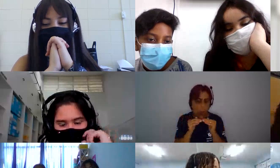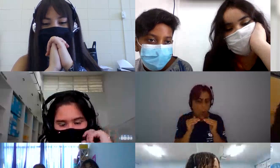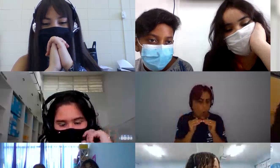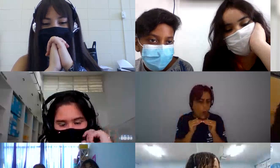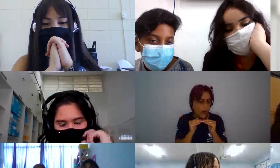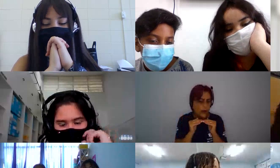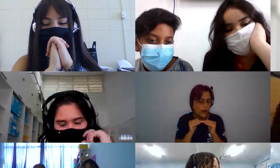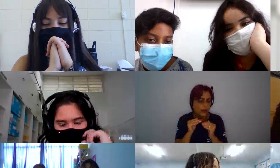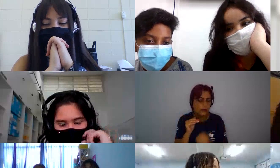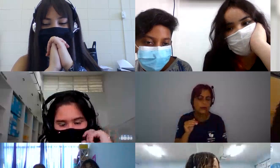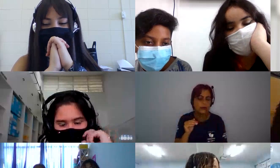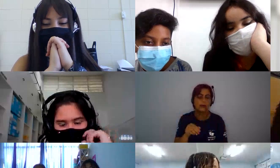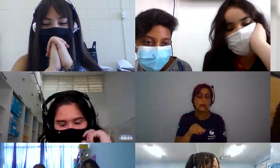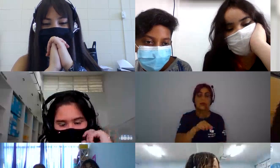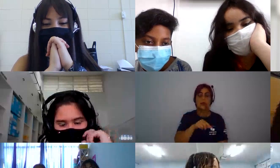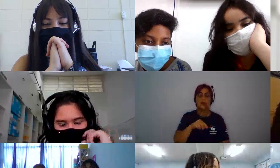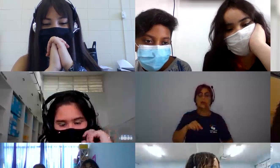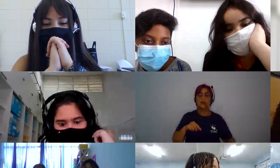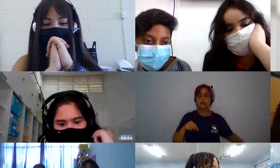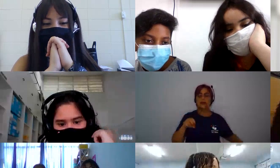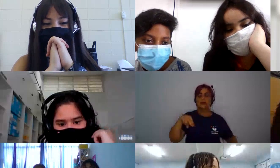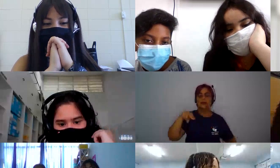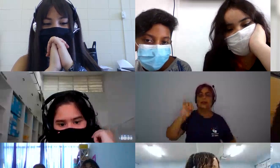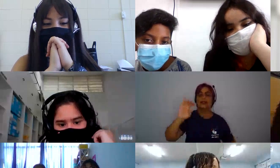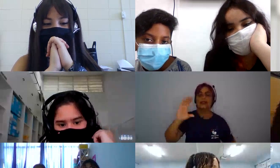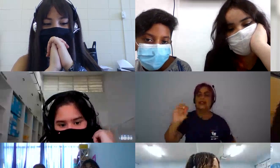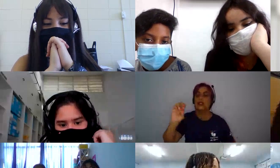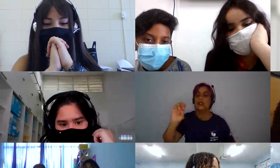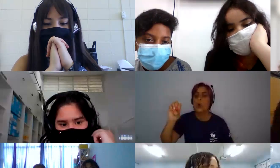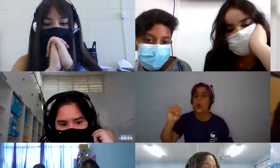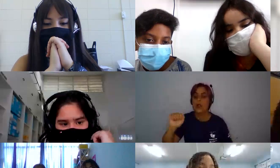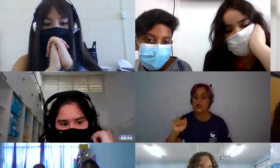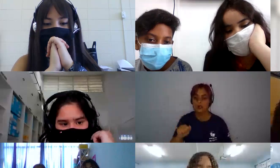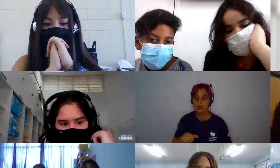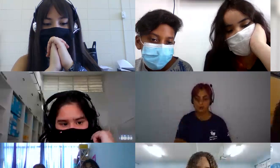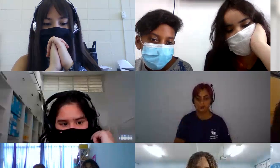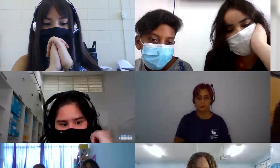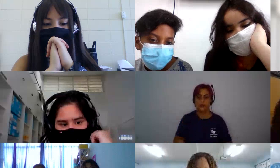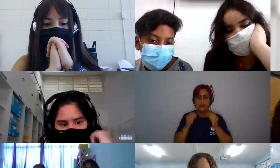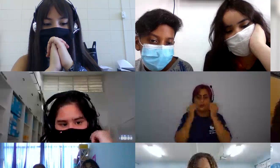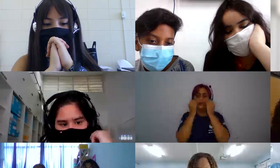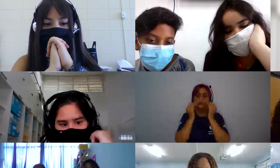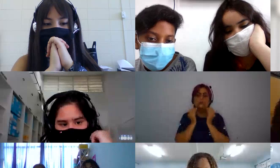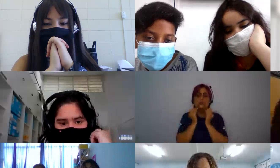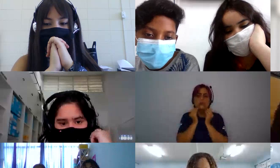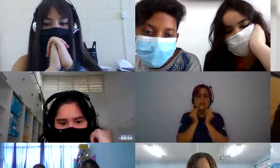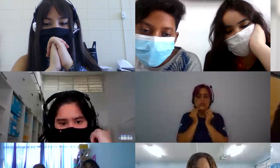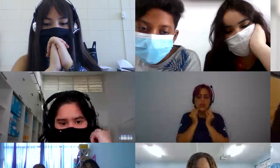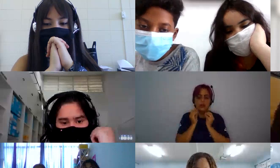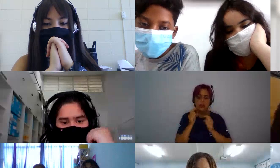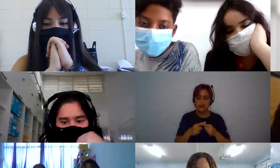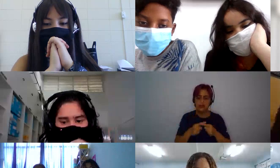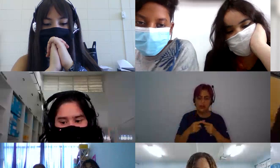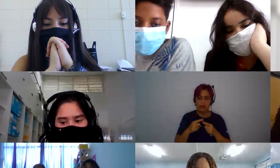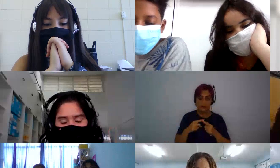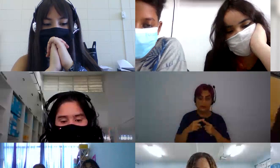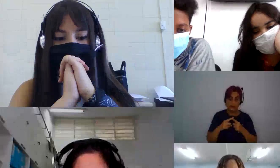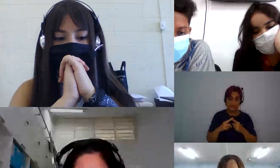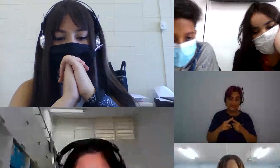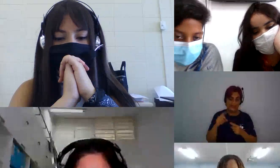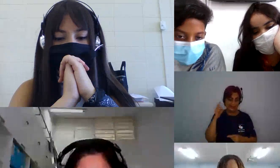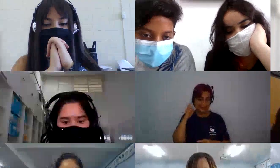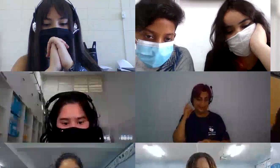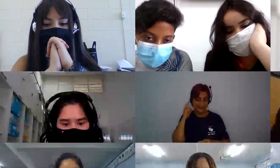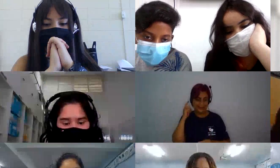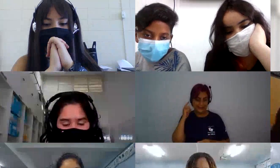Concorda? Você também concorda, o Nicolas? Deixa eu ver a opinião. Nicolas, tira a máscara um pouquinho, porque a máscara abafa o som. Tira a máscara na hora de